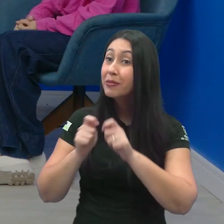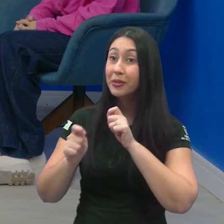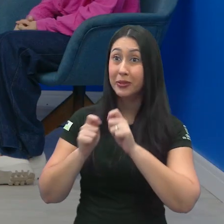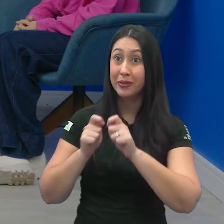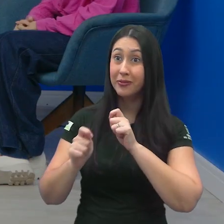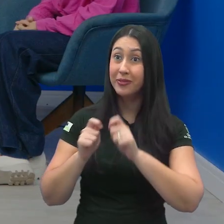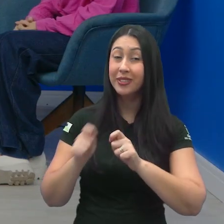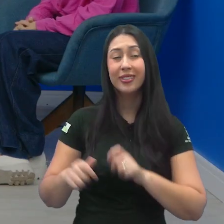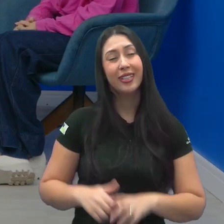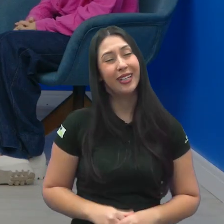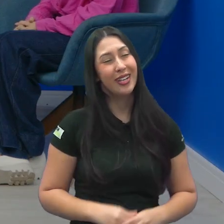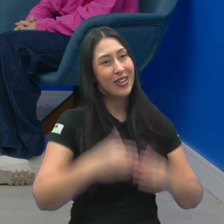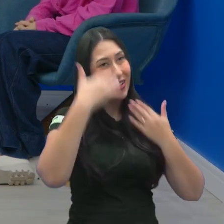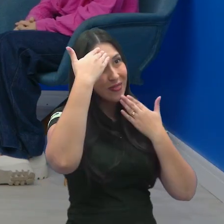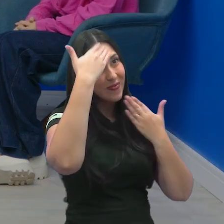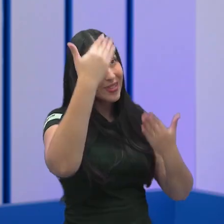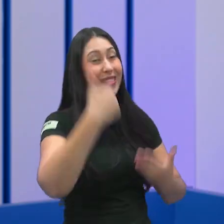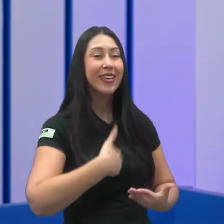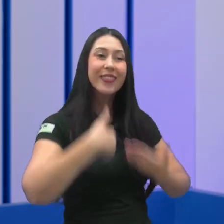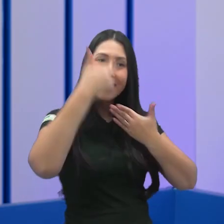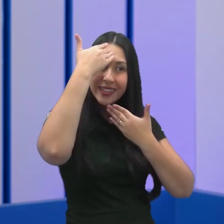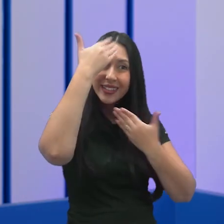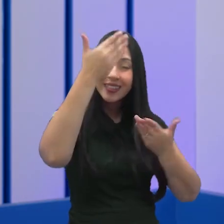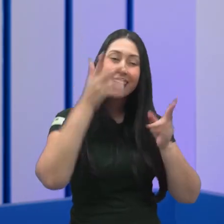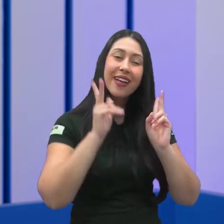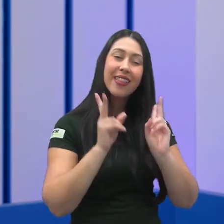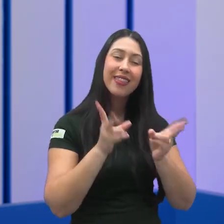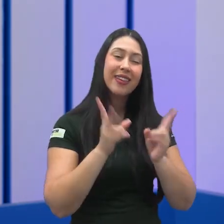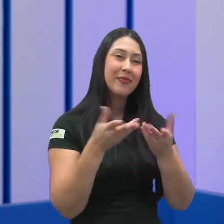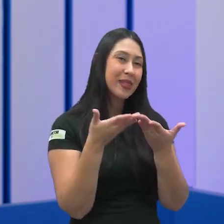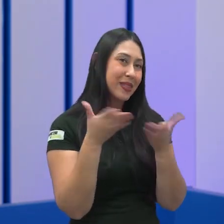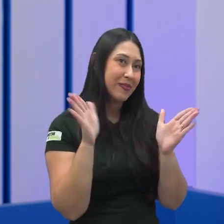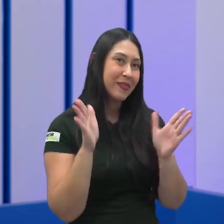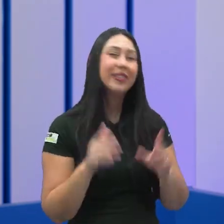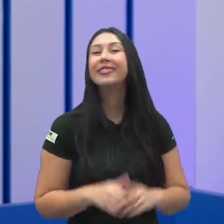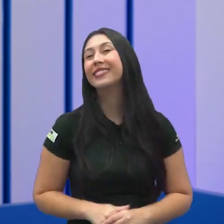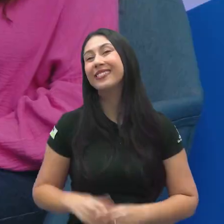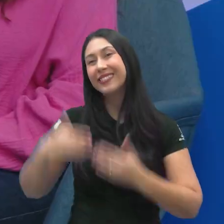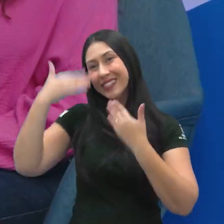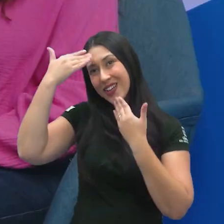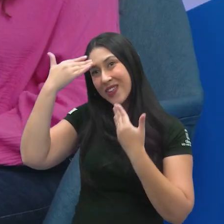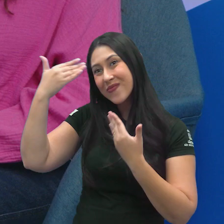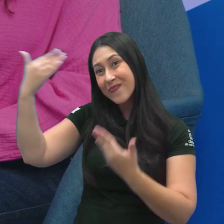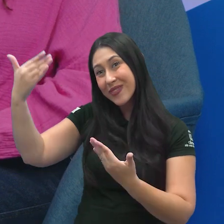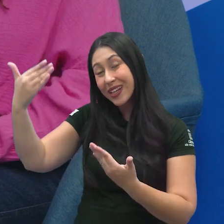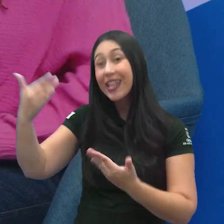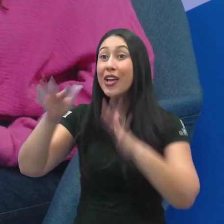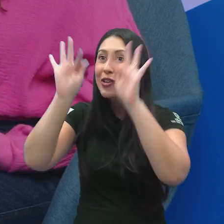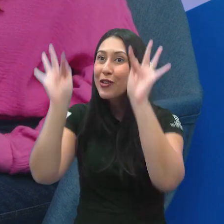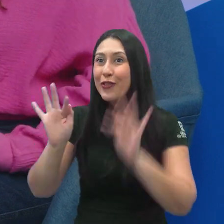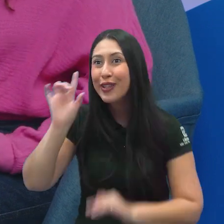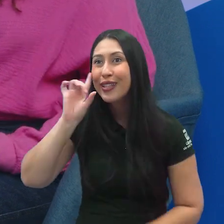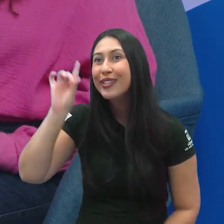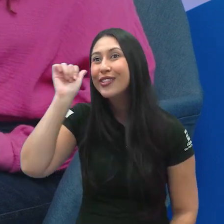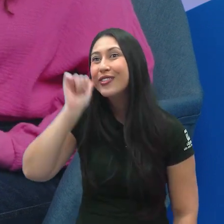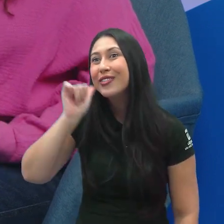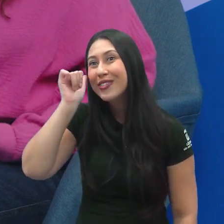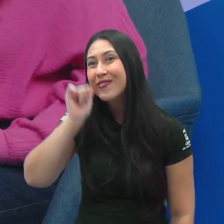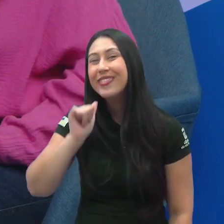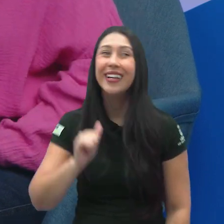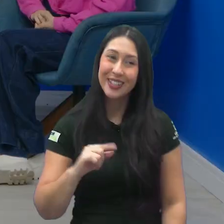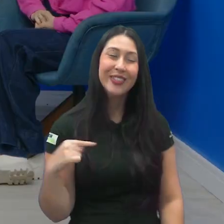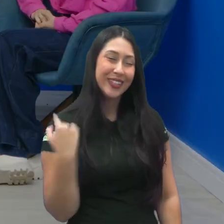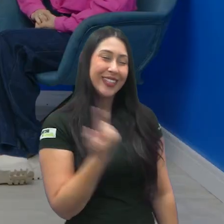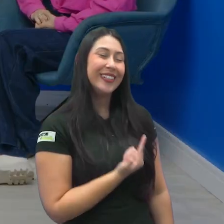pela sua entrevista aqui no Sobre Política. Obrigada, eu que agradeço, estou sempre à disposição. Muito obrigada, professora, e feliz Dia das Mulheres,